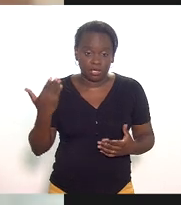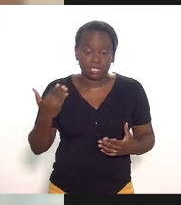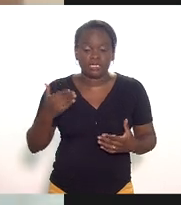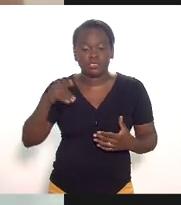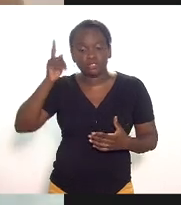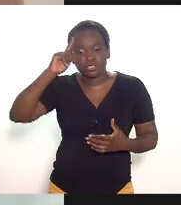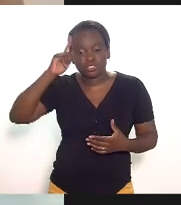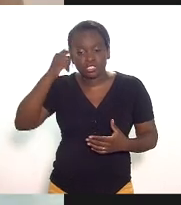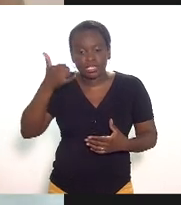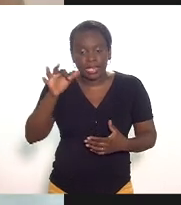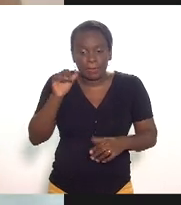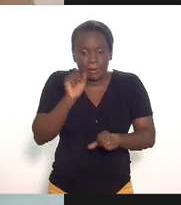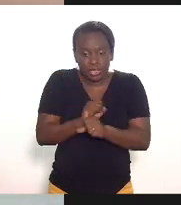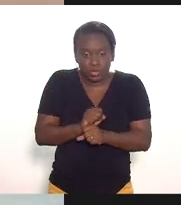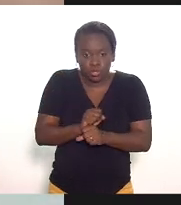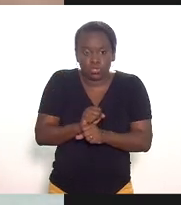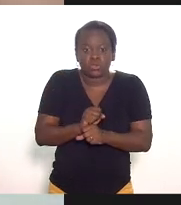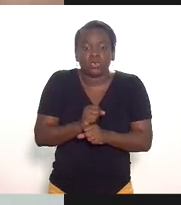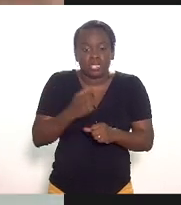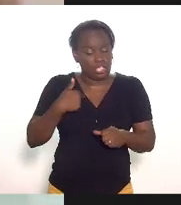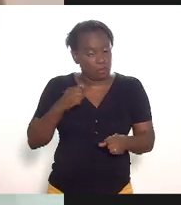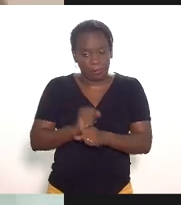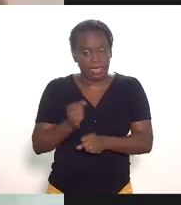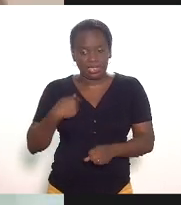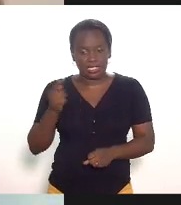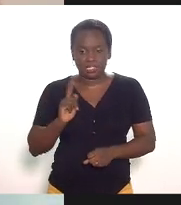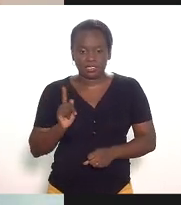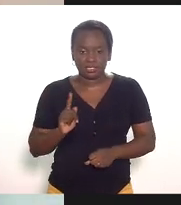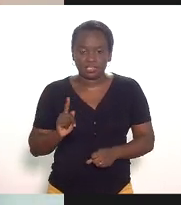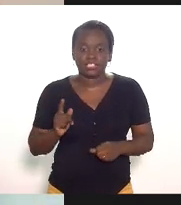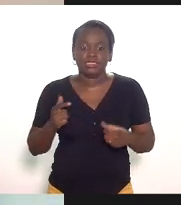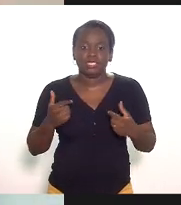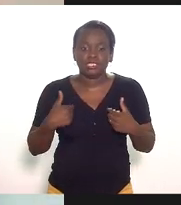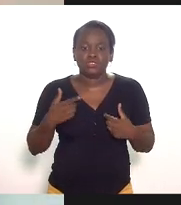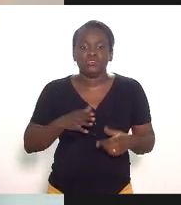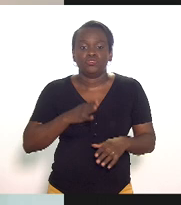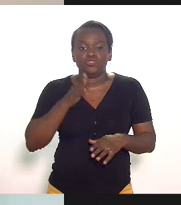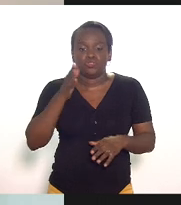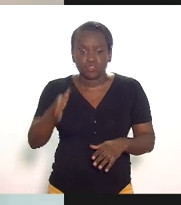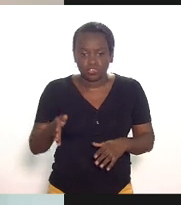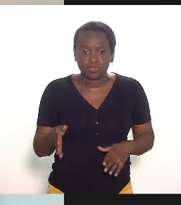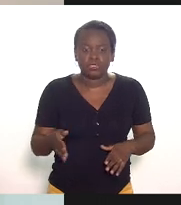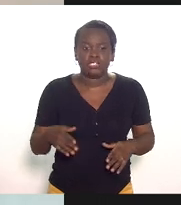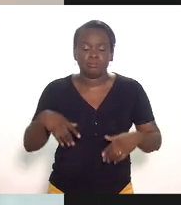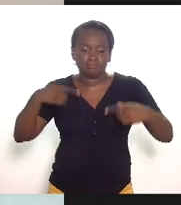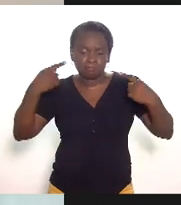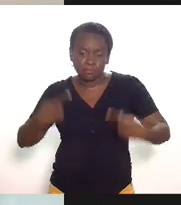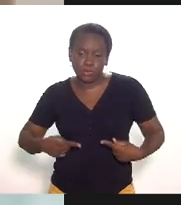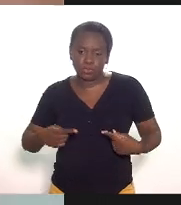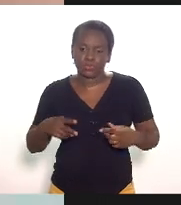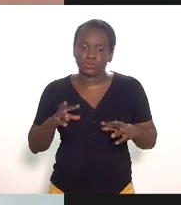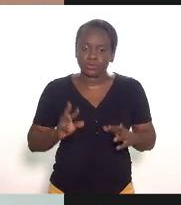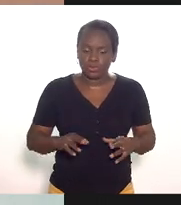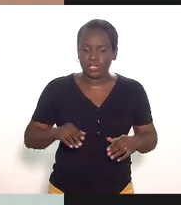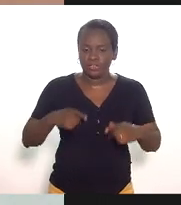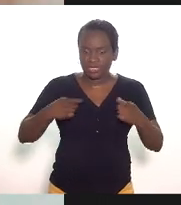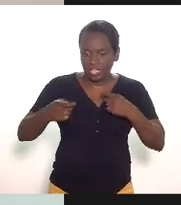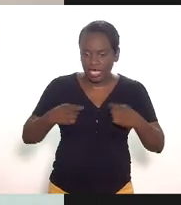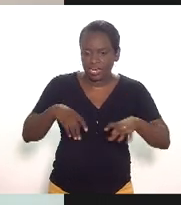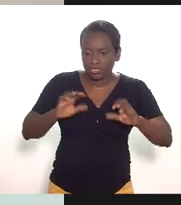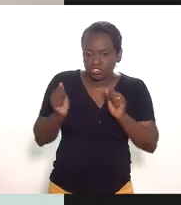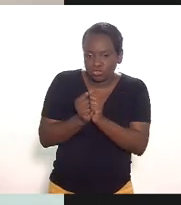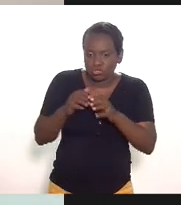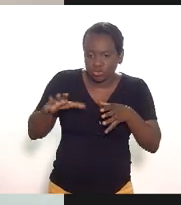de paralisação, eu não estive paralisada, não. Eu fui para o front, fui para a batalha, junto com a minha